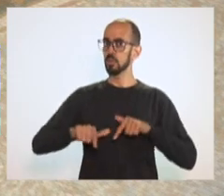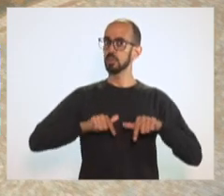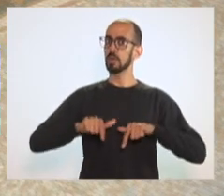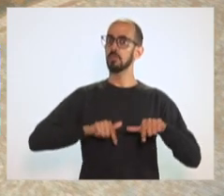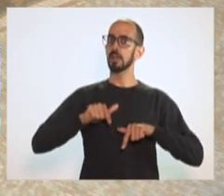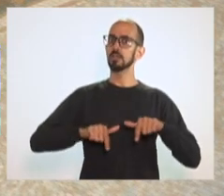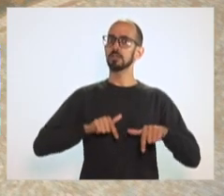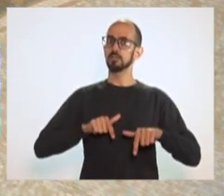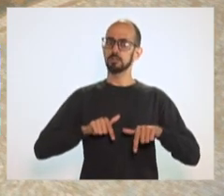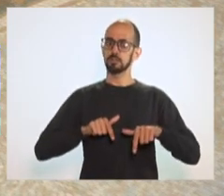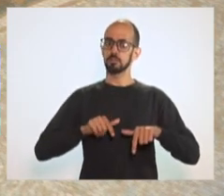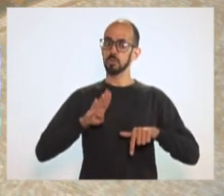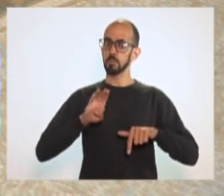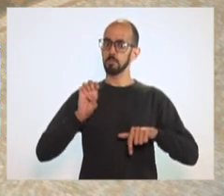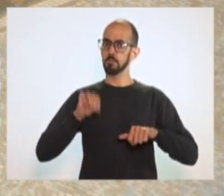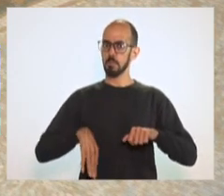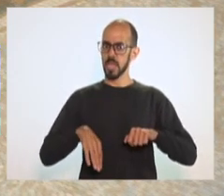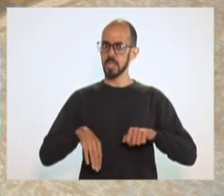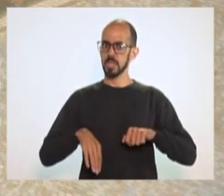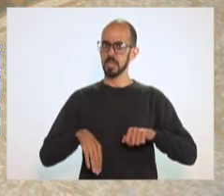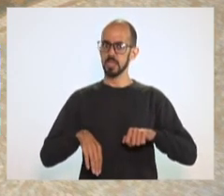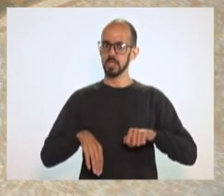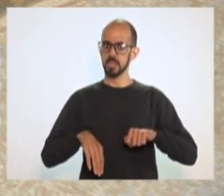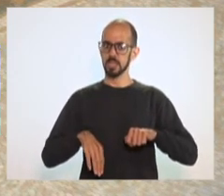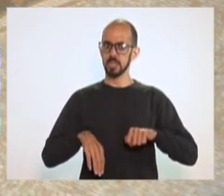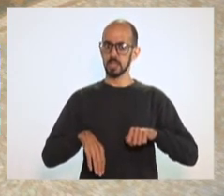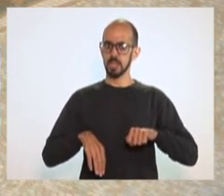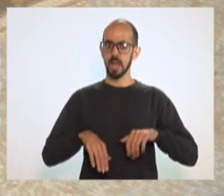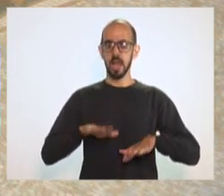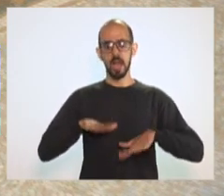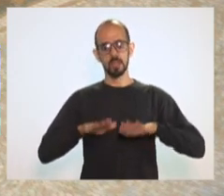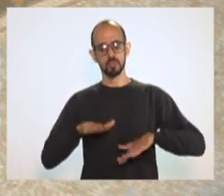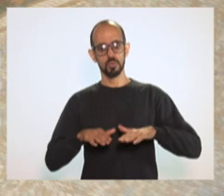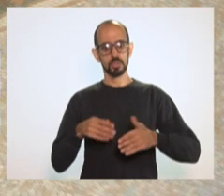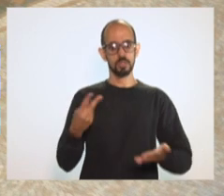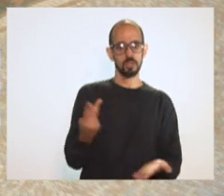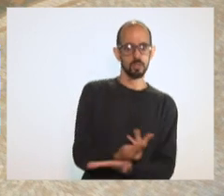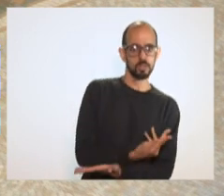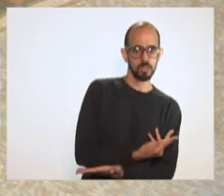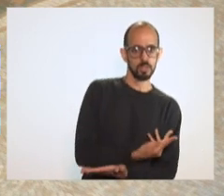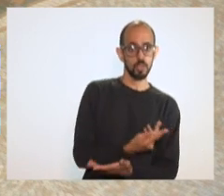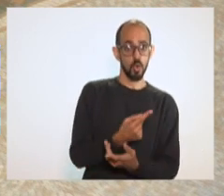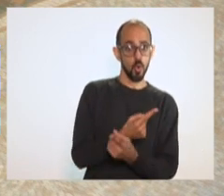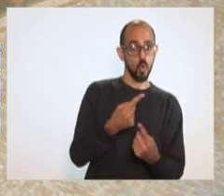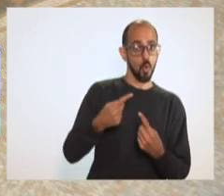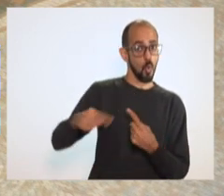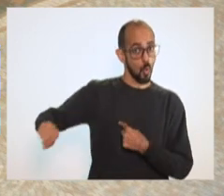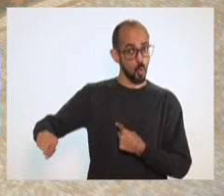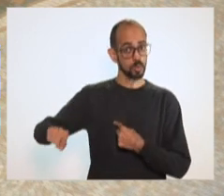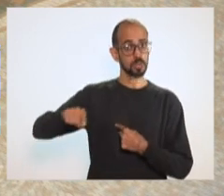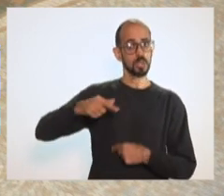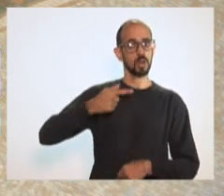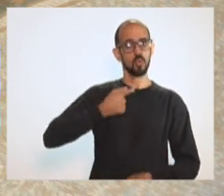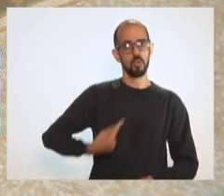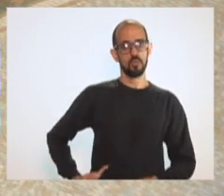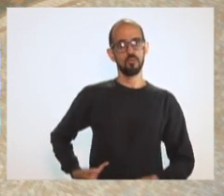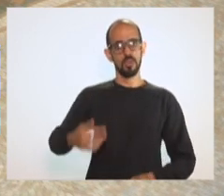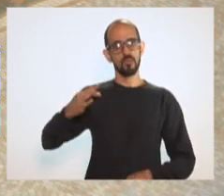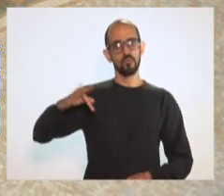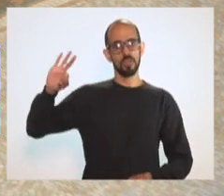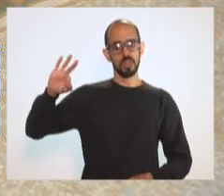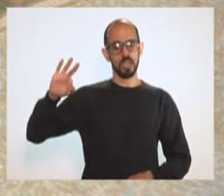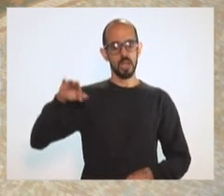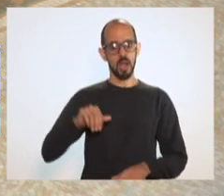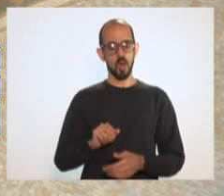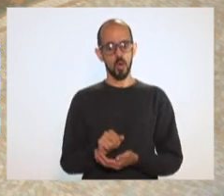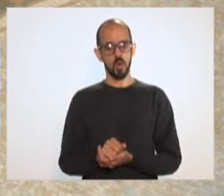forma muito bem, muito proficiente, de vez em quando até contrariando opiniões do governo federal, está sempre de máscara,